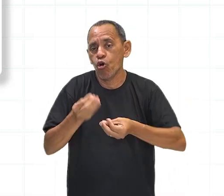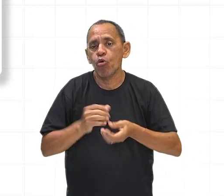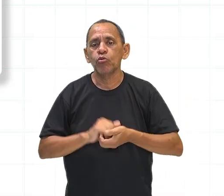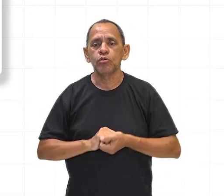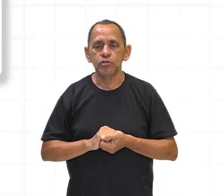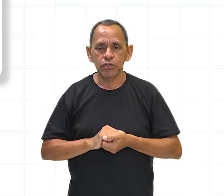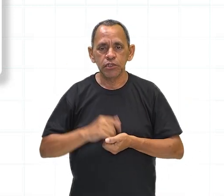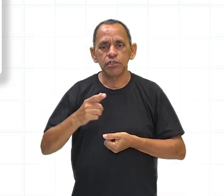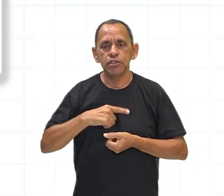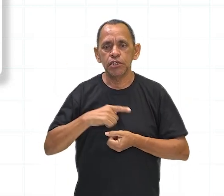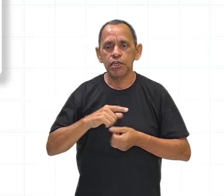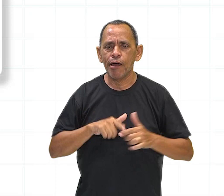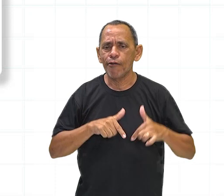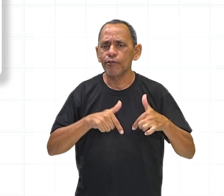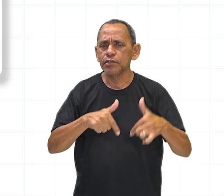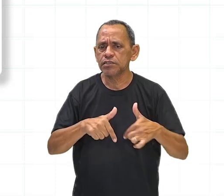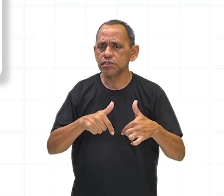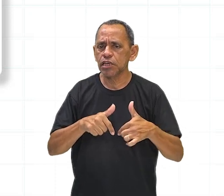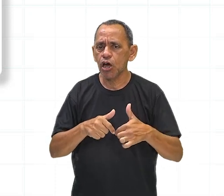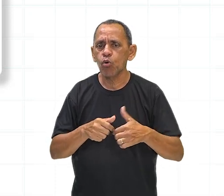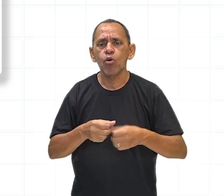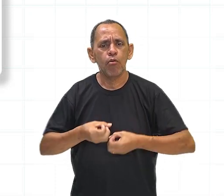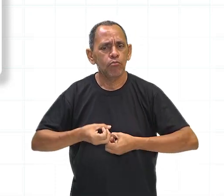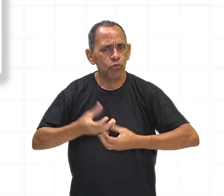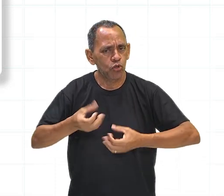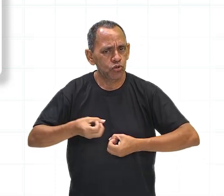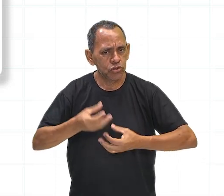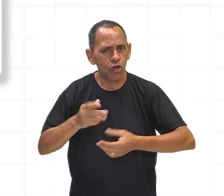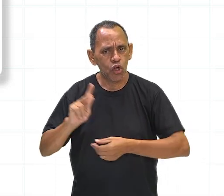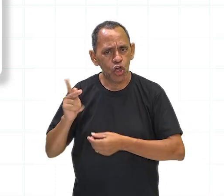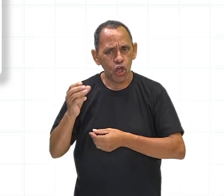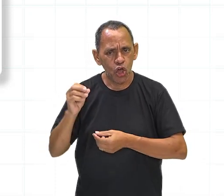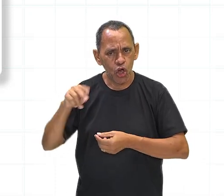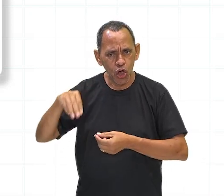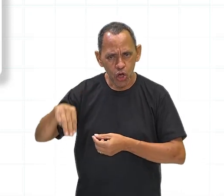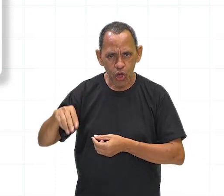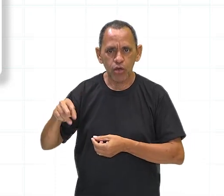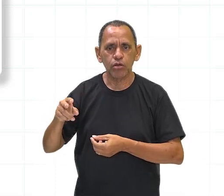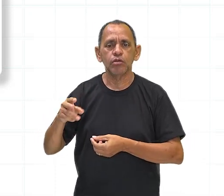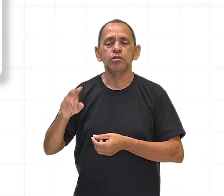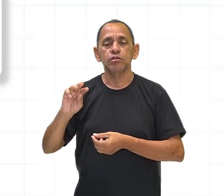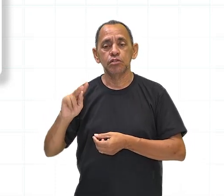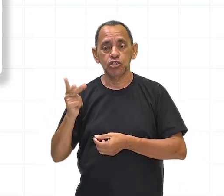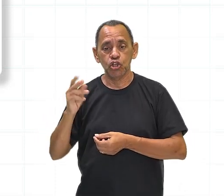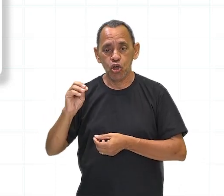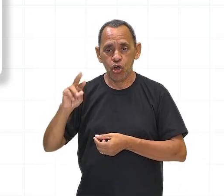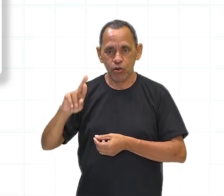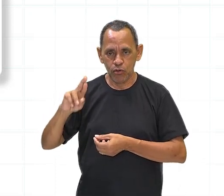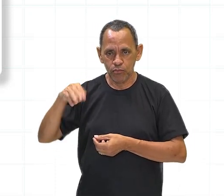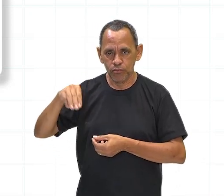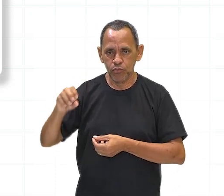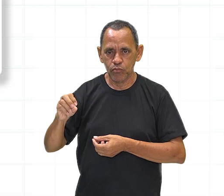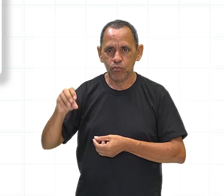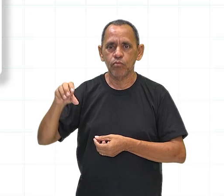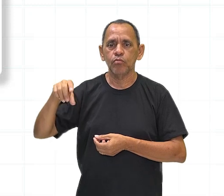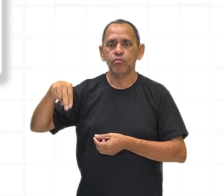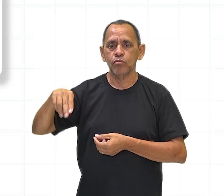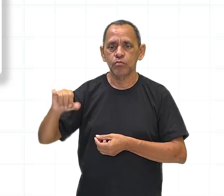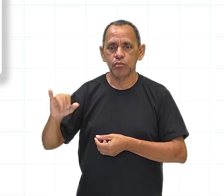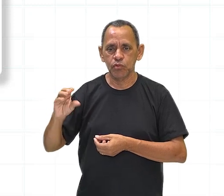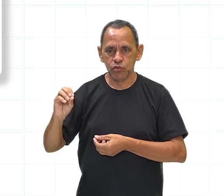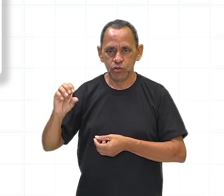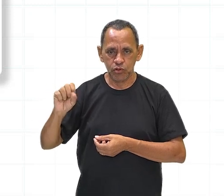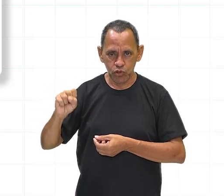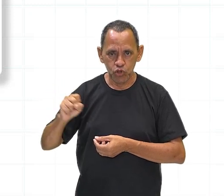produção, vai ter como função a produção dos hormônios sexuais masculinos, né? Então são justamente esses hormônios que